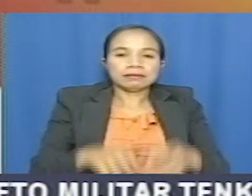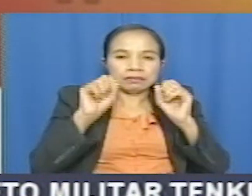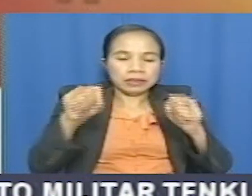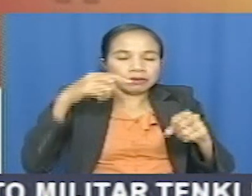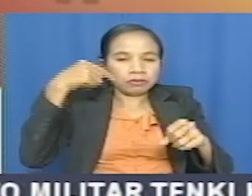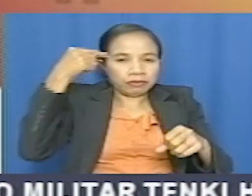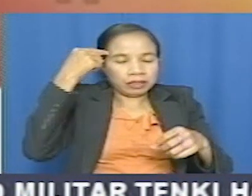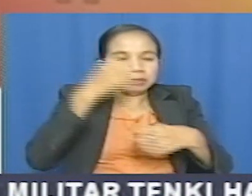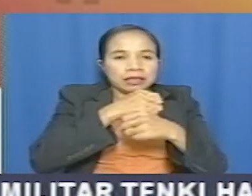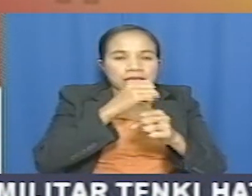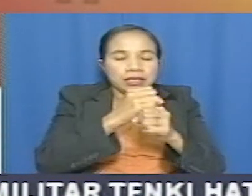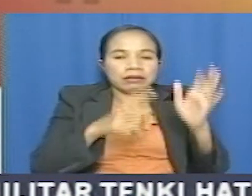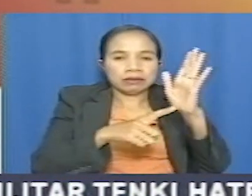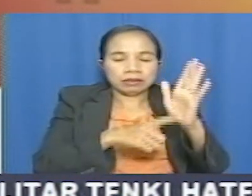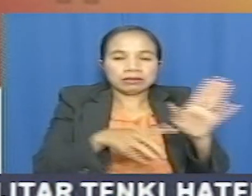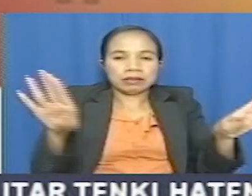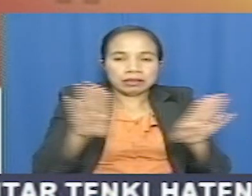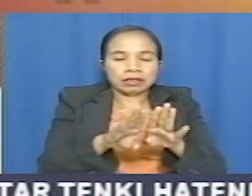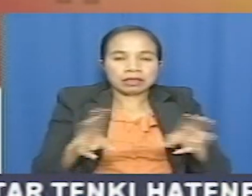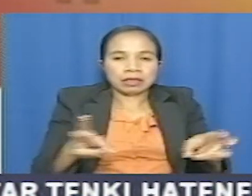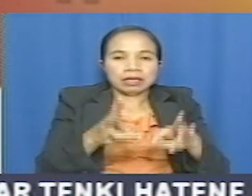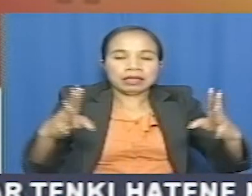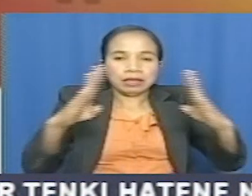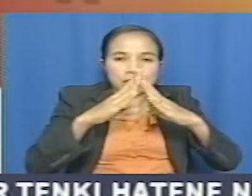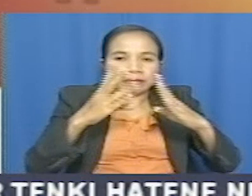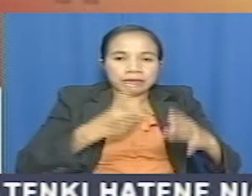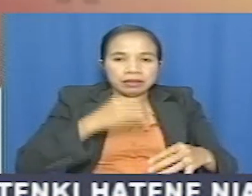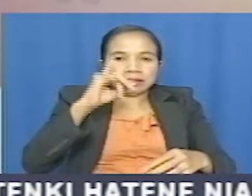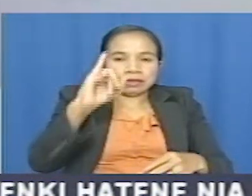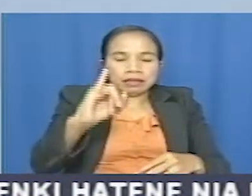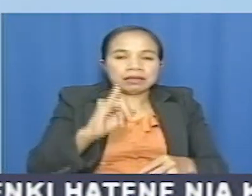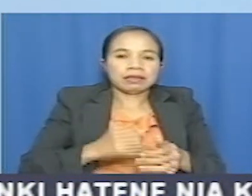Possibilidade do governo se halo levantamento cerca sanitária e a capital dele.